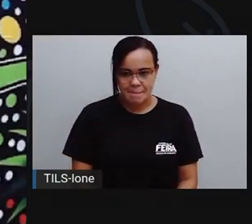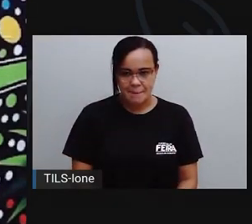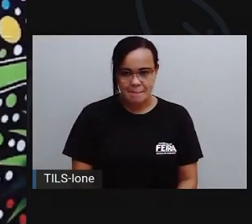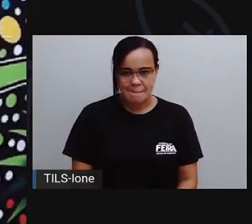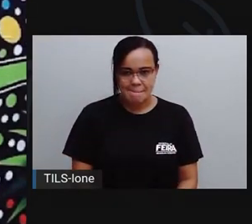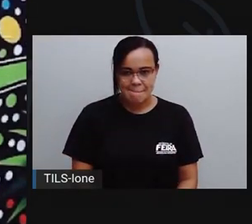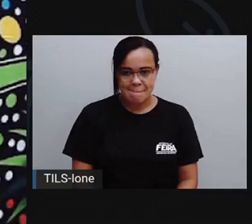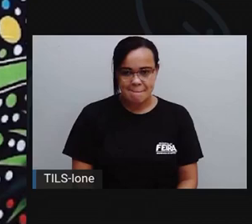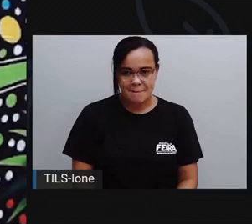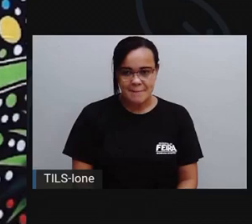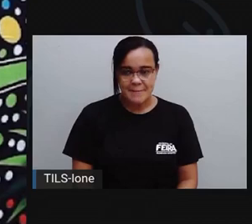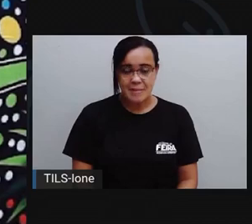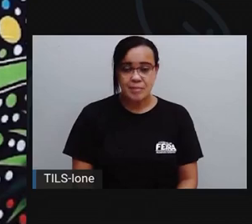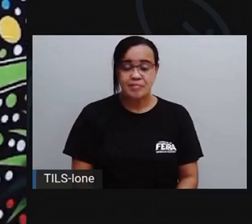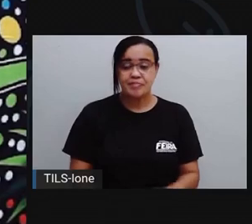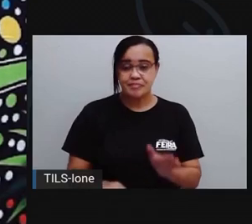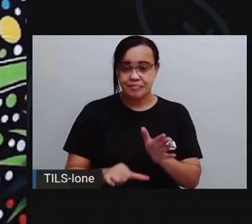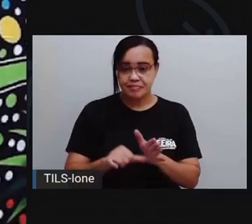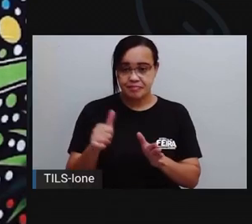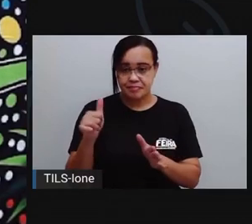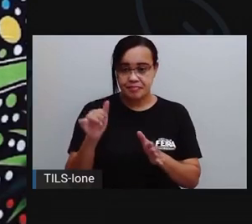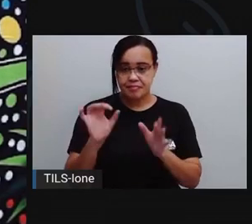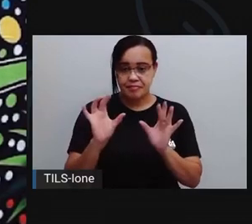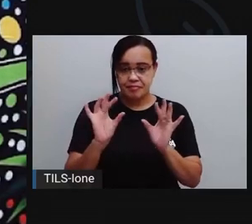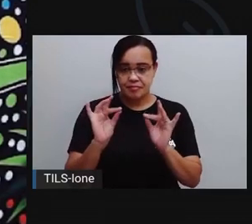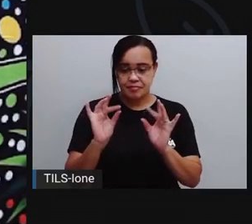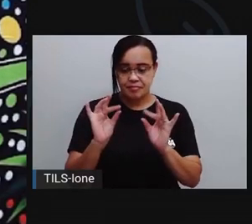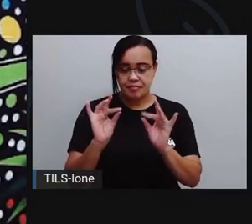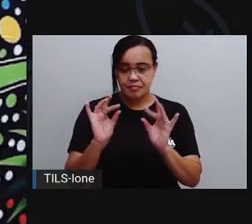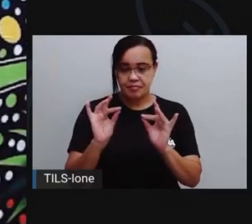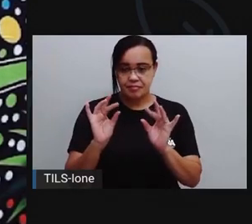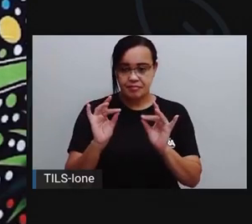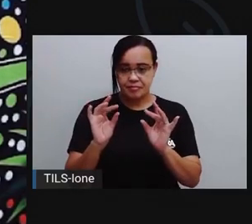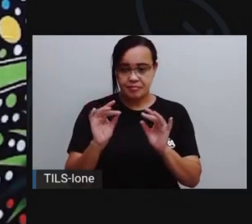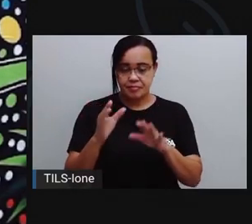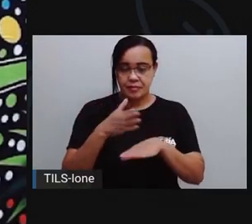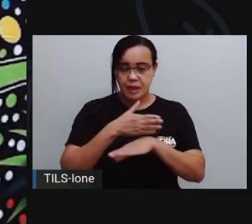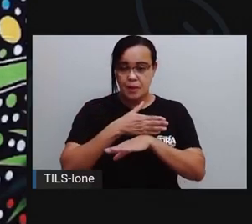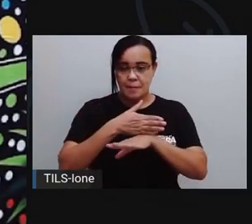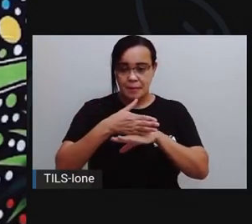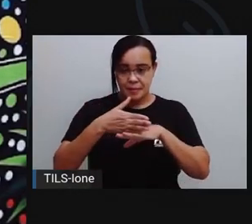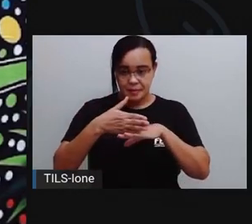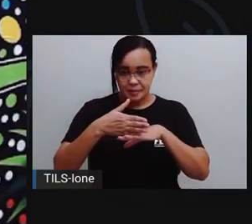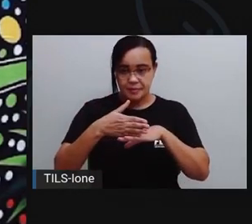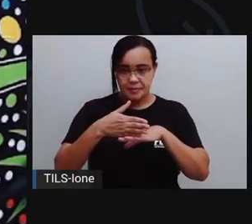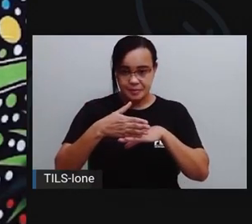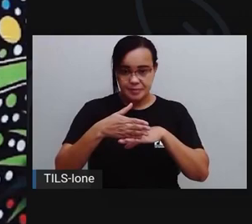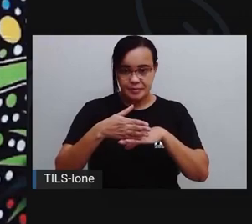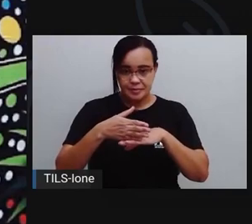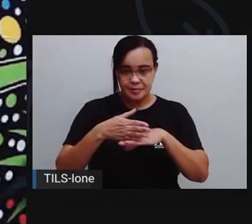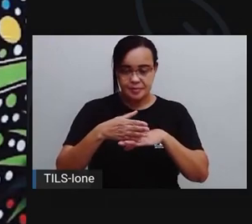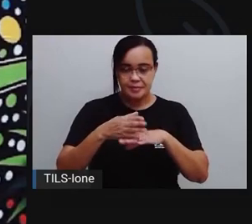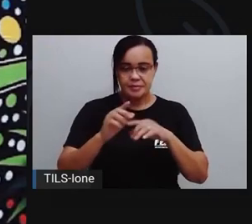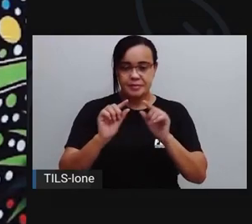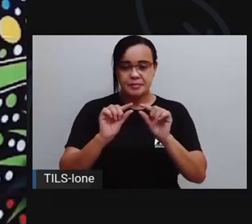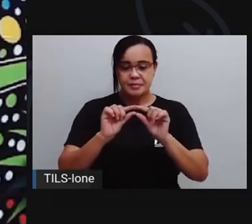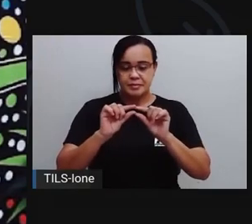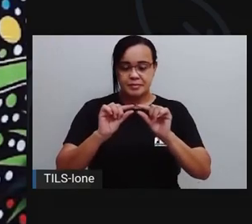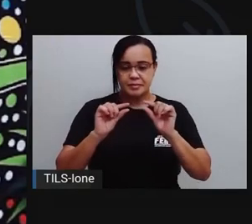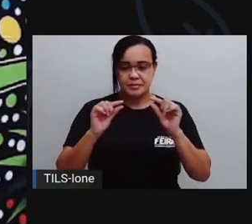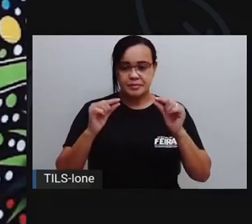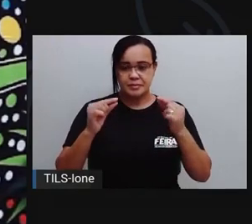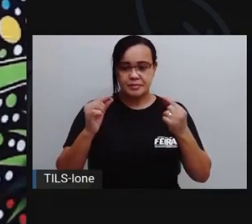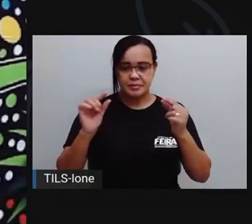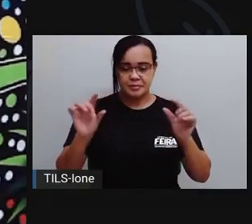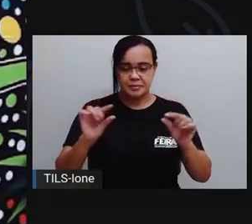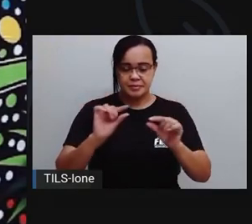Eu vou colar primeiro o filó em cima da fita, porque eu preciso fazer um